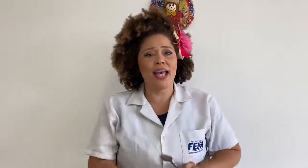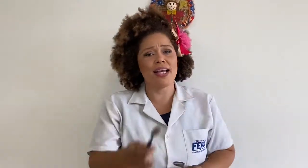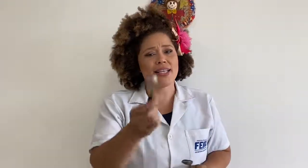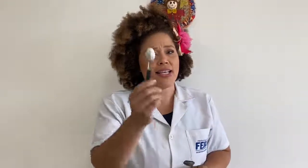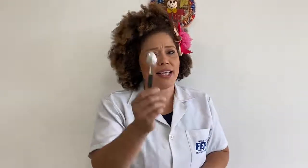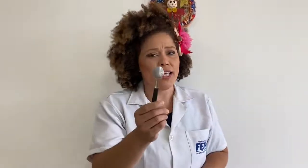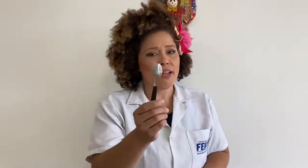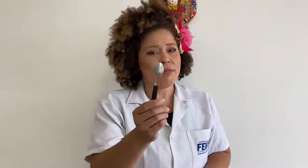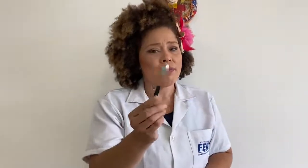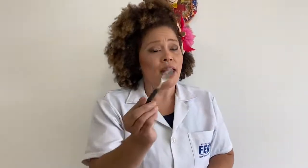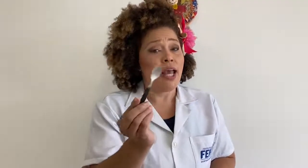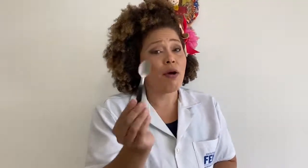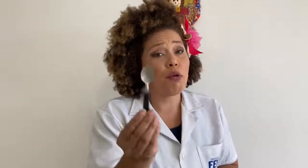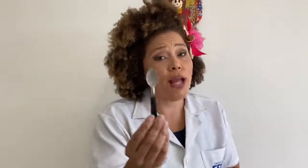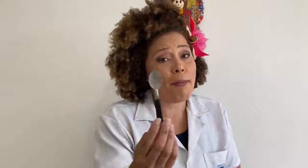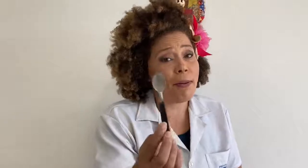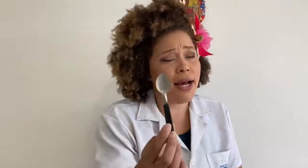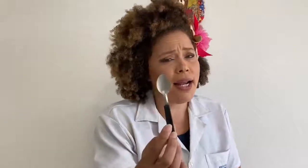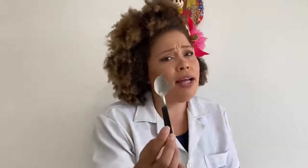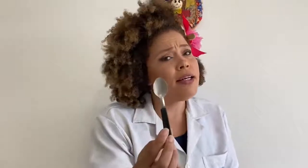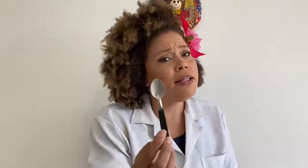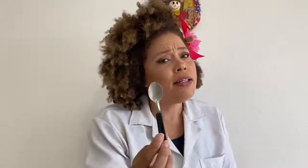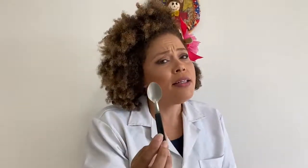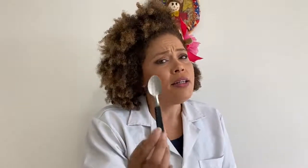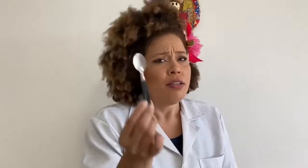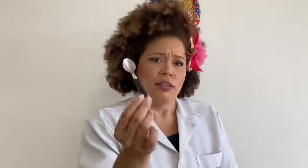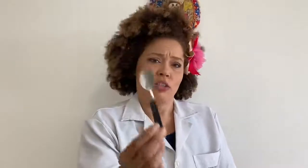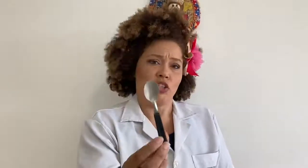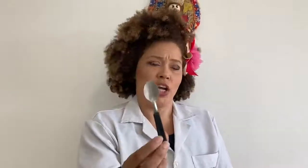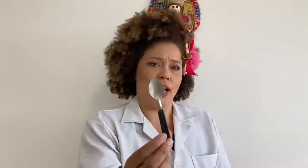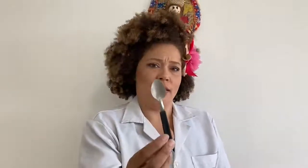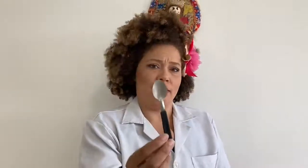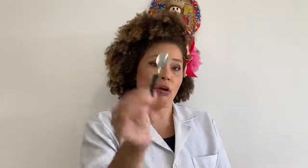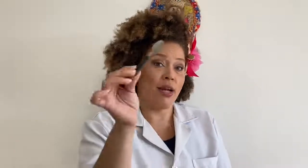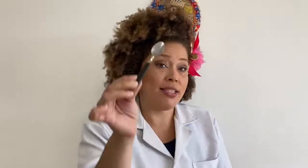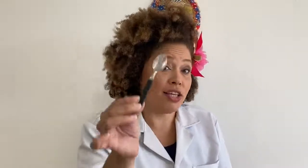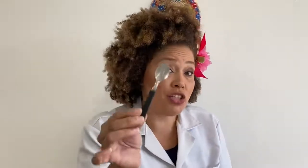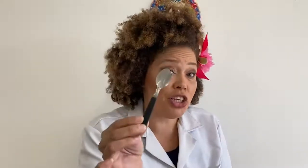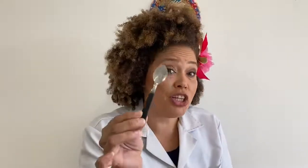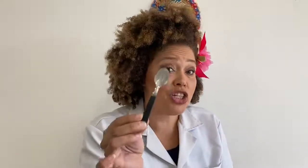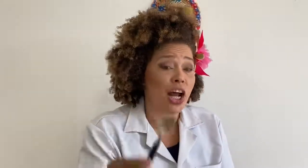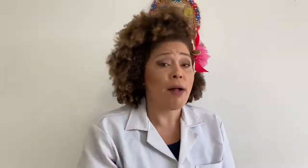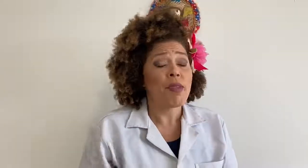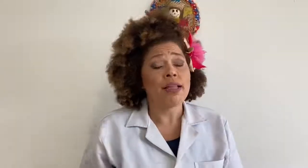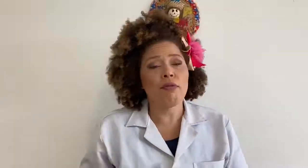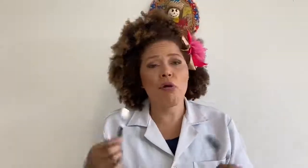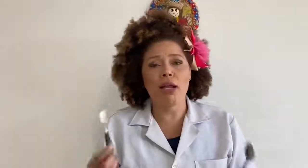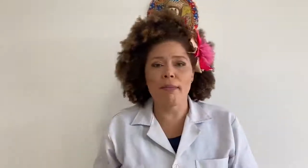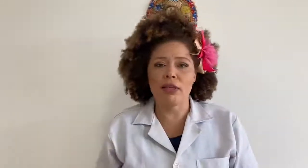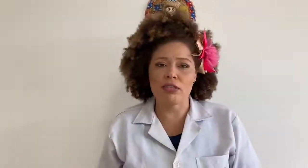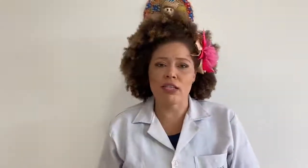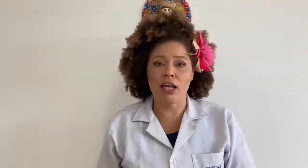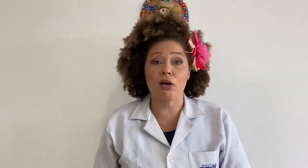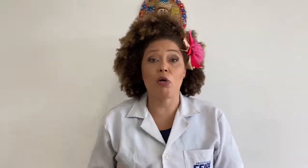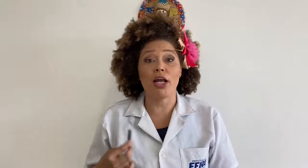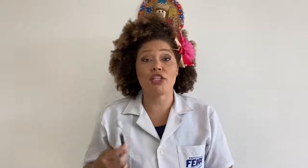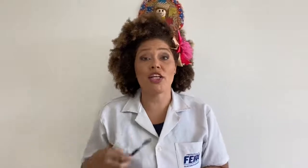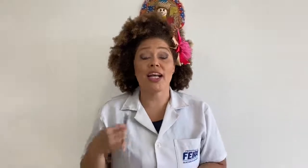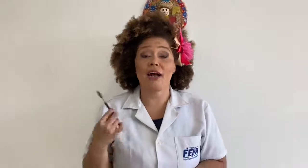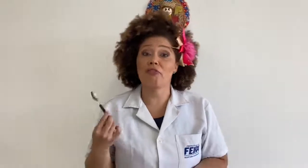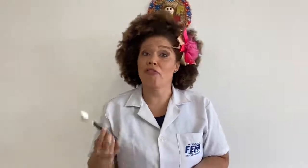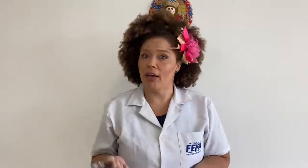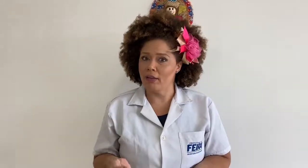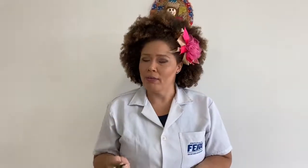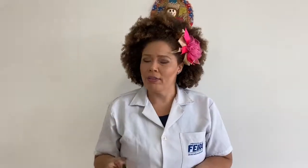sobremesa. E essa daqui é a colher para chá. A colherzinha de chá. Tem uma colher menorzinha que é uma colher